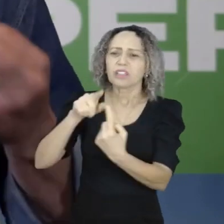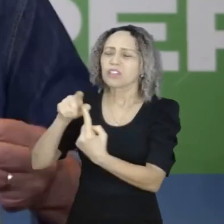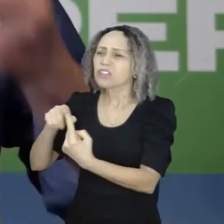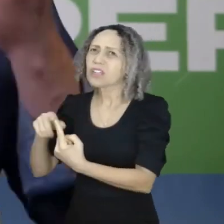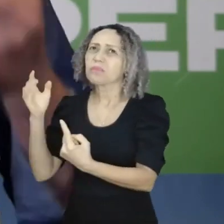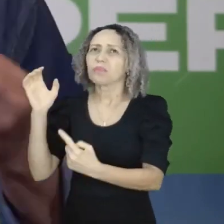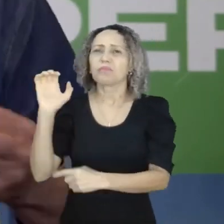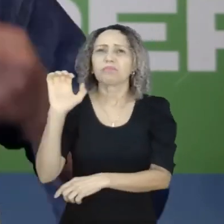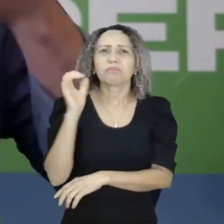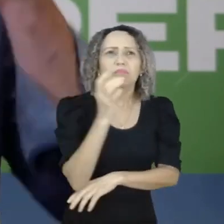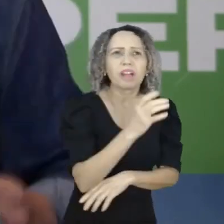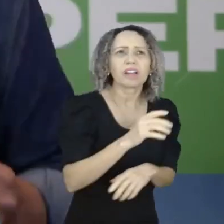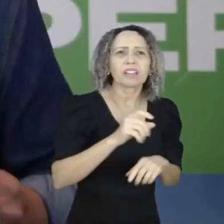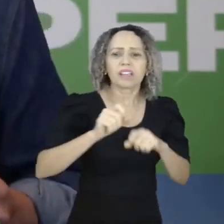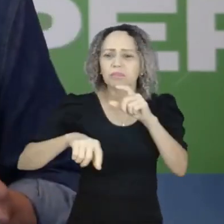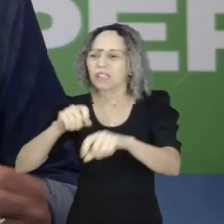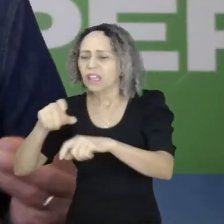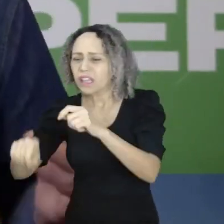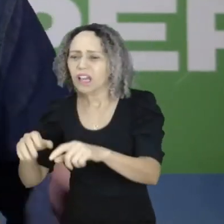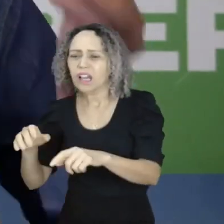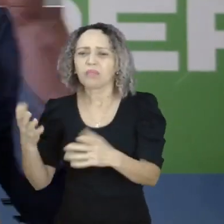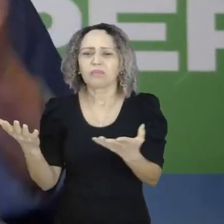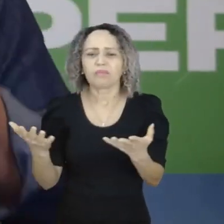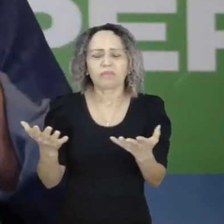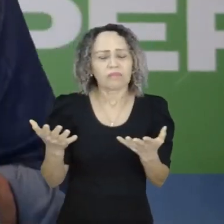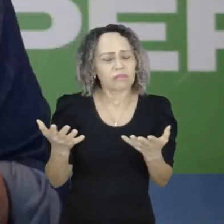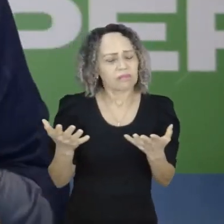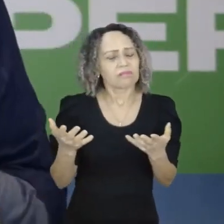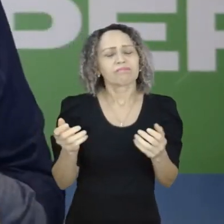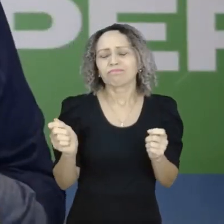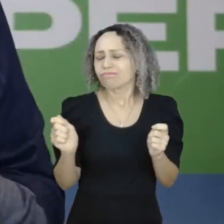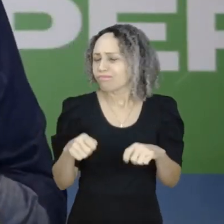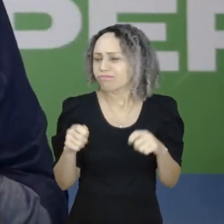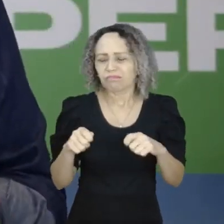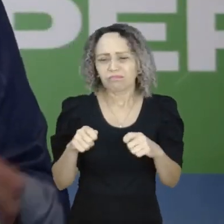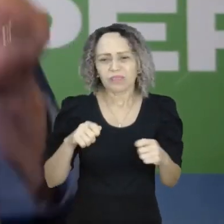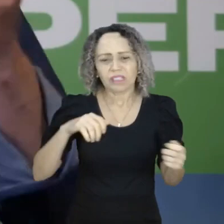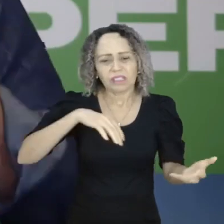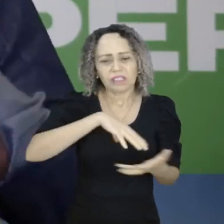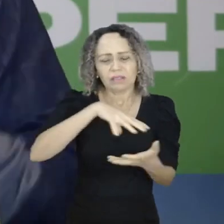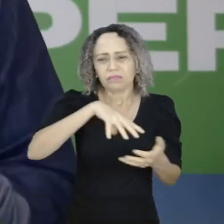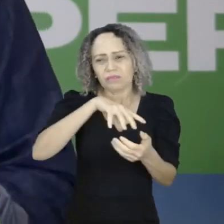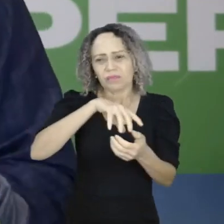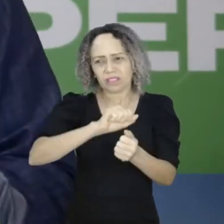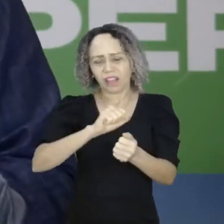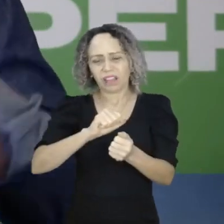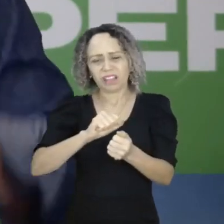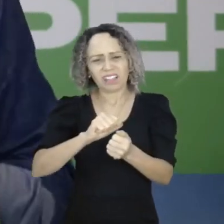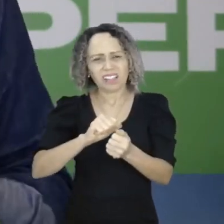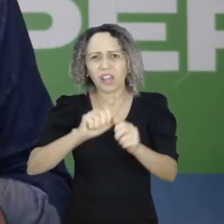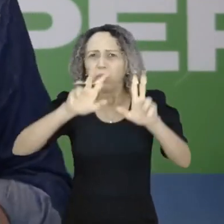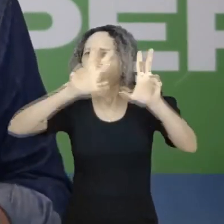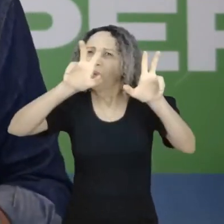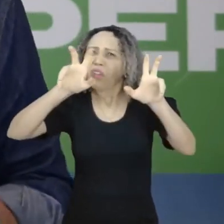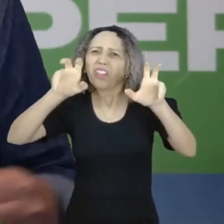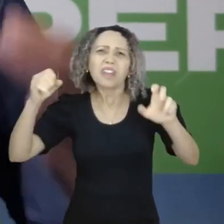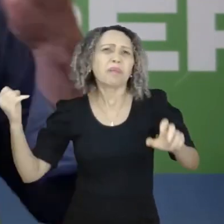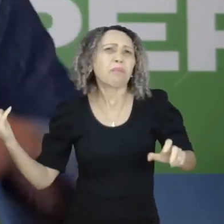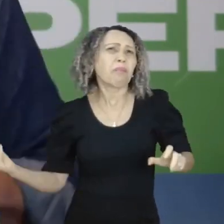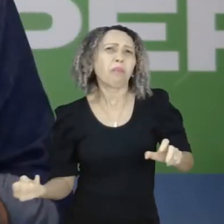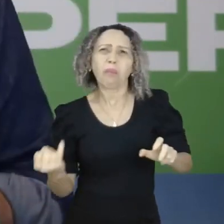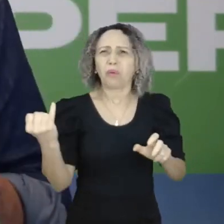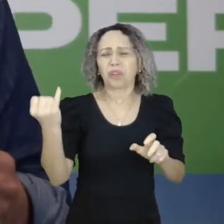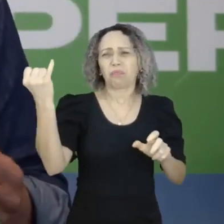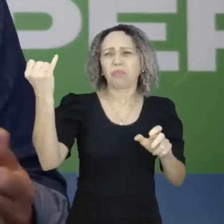clima, tem uma importância tão grande quanto qualquer outro tema no mundo. Nós estamos vivendo já, nesse instante,